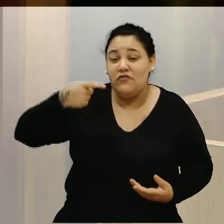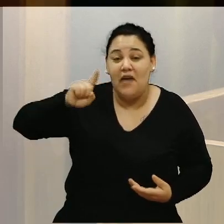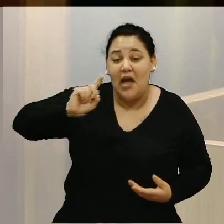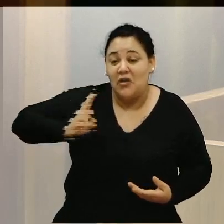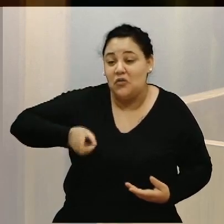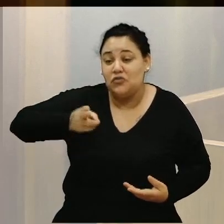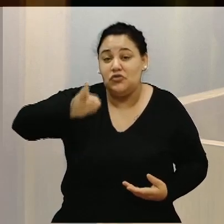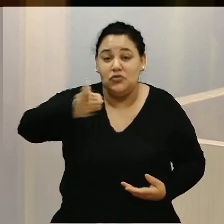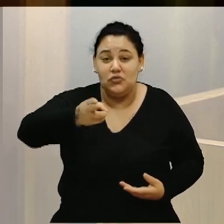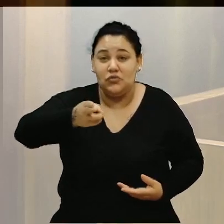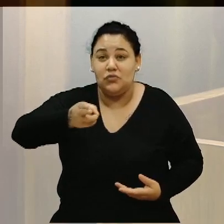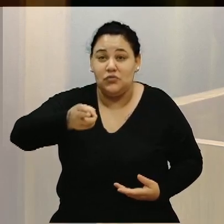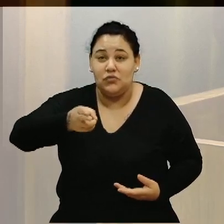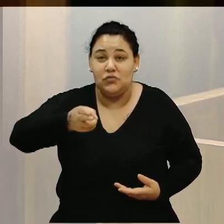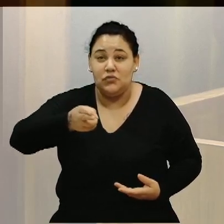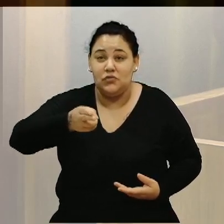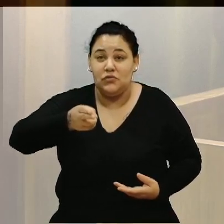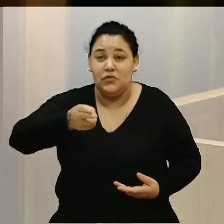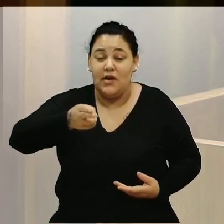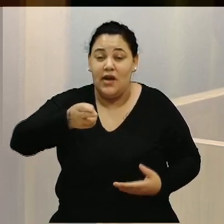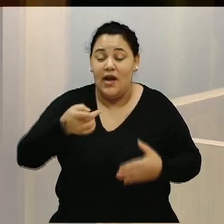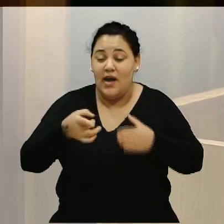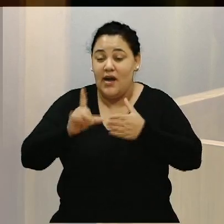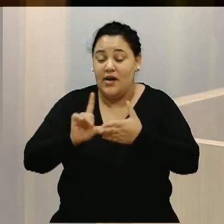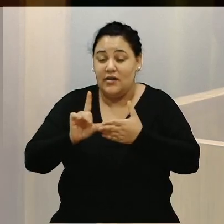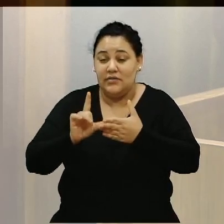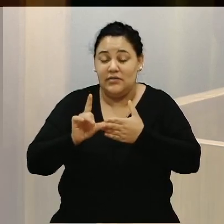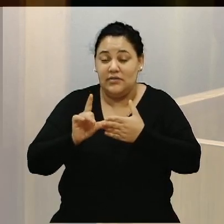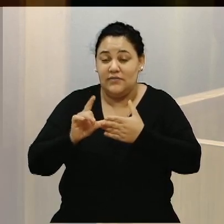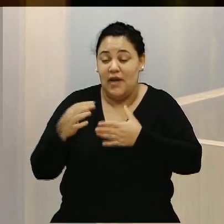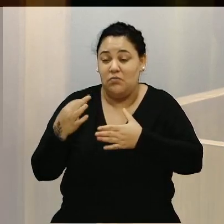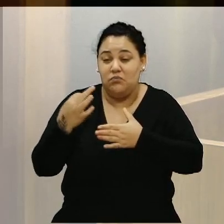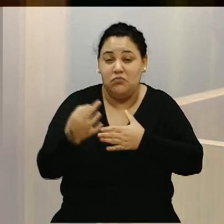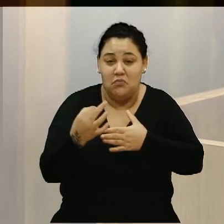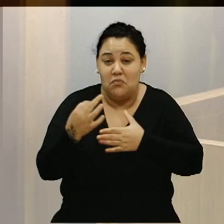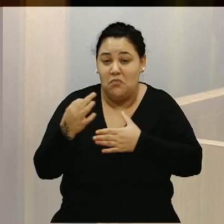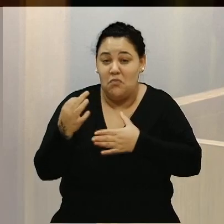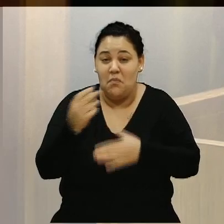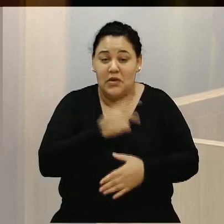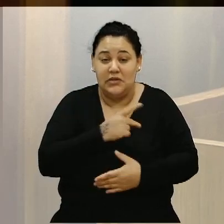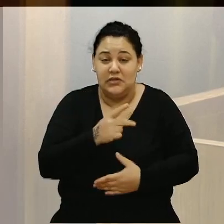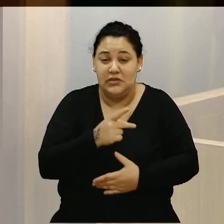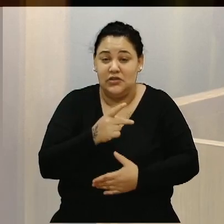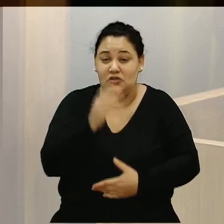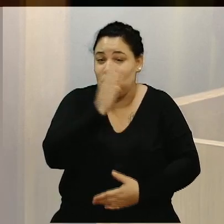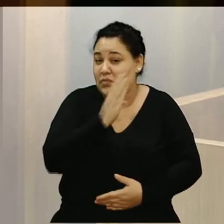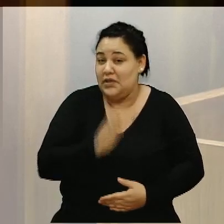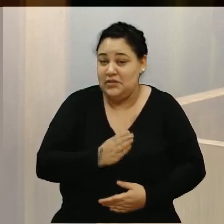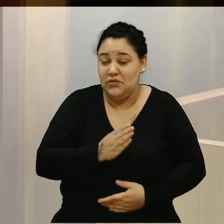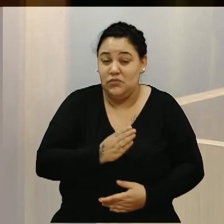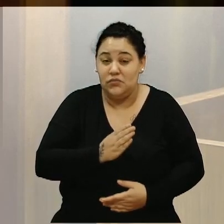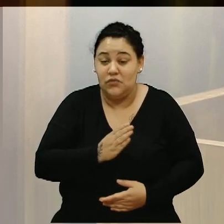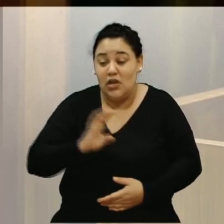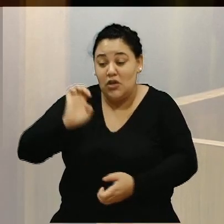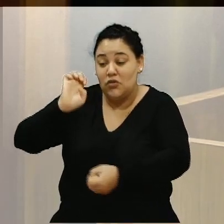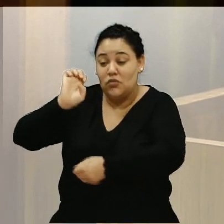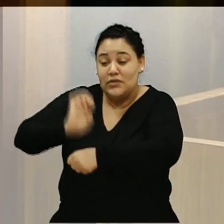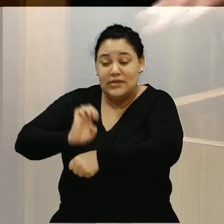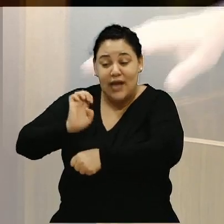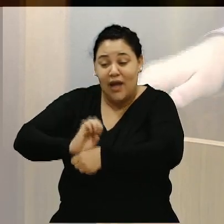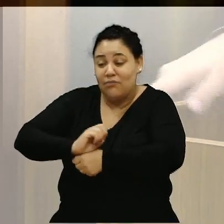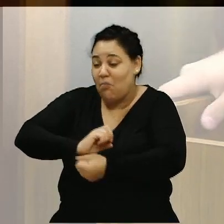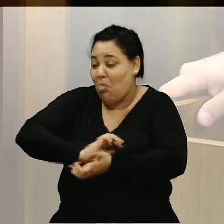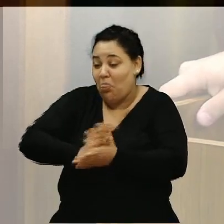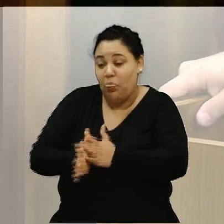da República 3 anos antes da eleição, e o Estado indo a breque. Porque é isso. Eu ouvi algum